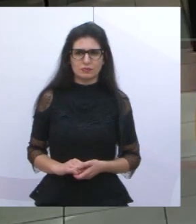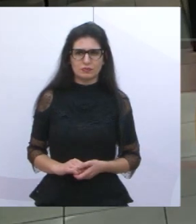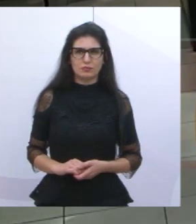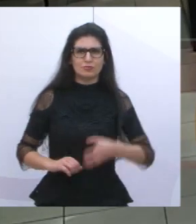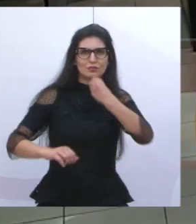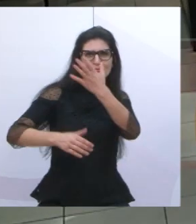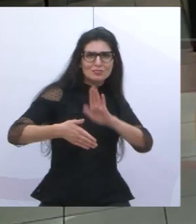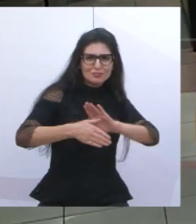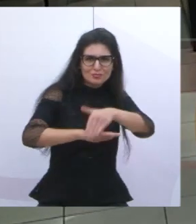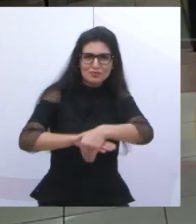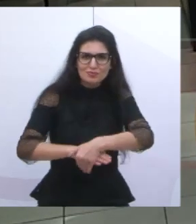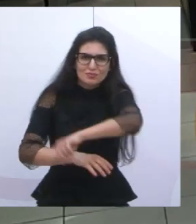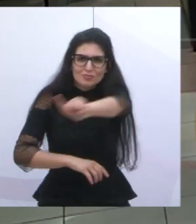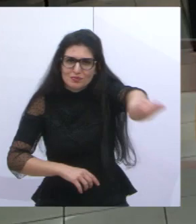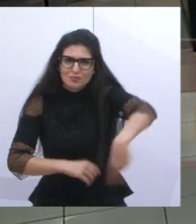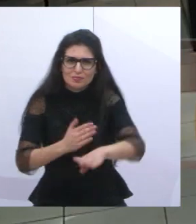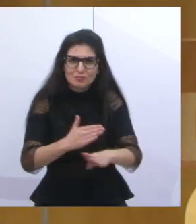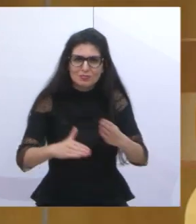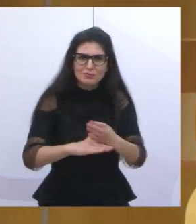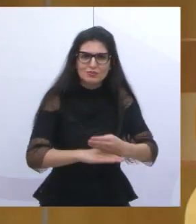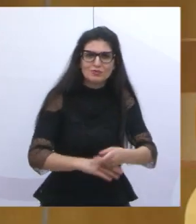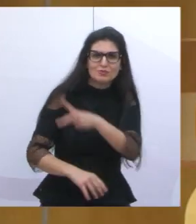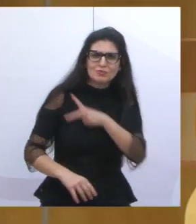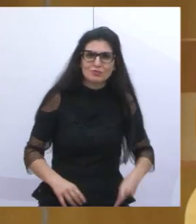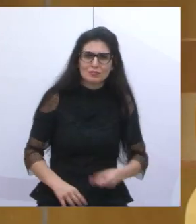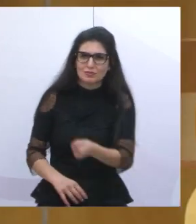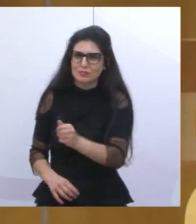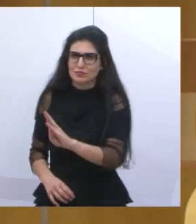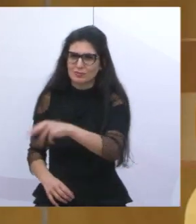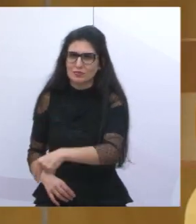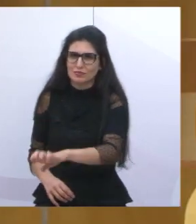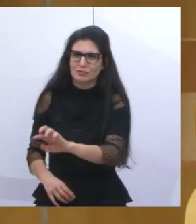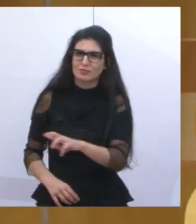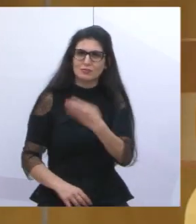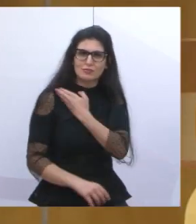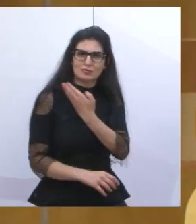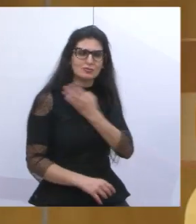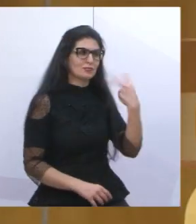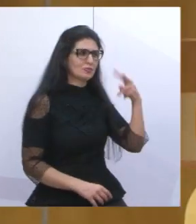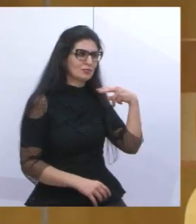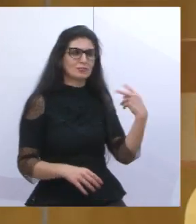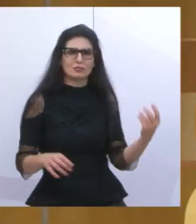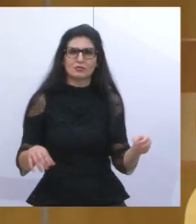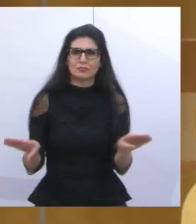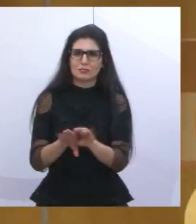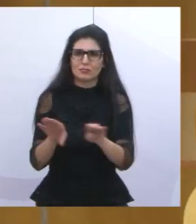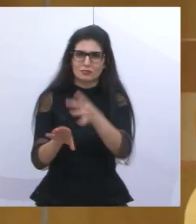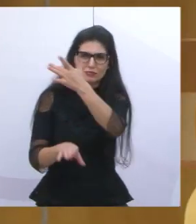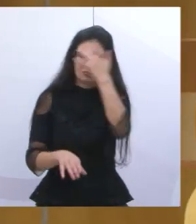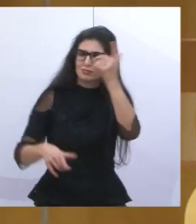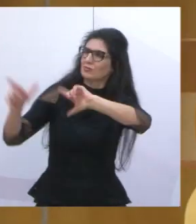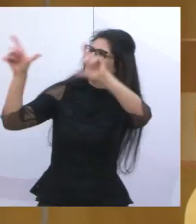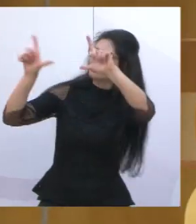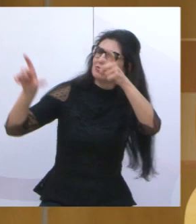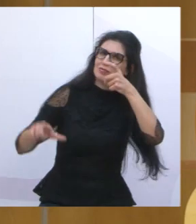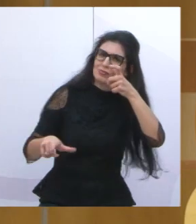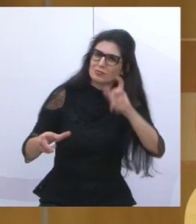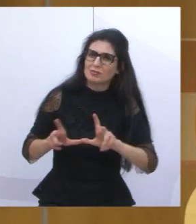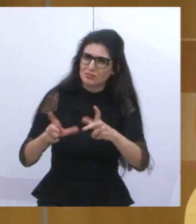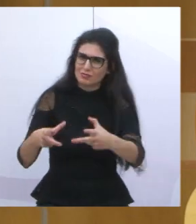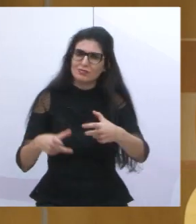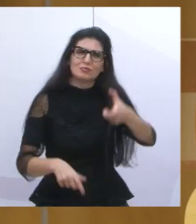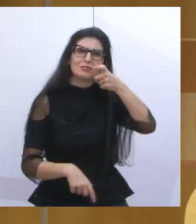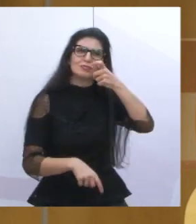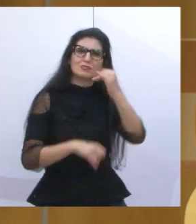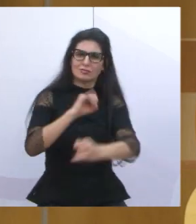Boa noite a todos, presidente Abner, nobres colegas vereadores e os munícipes que nos acompanham aqui pela TV Câmara, nos assistem